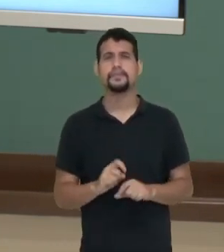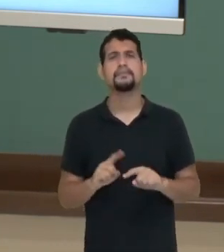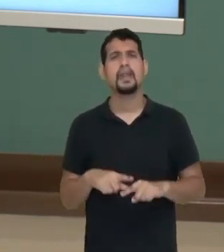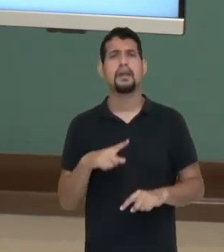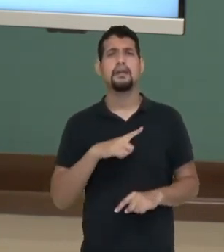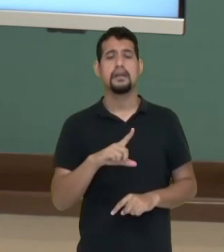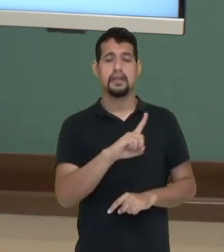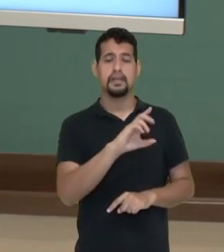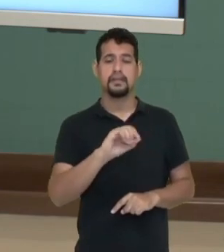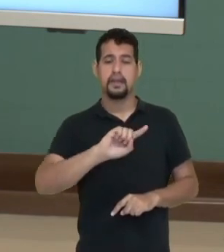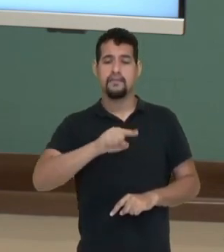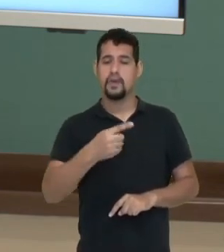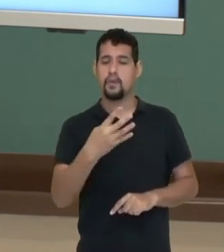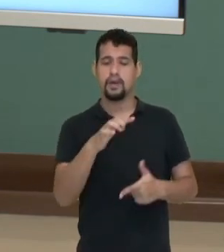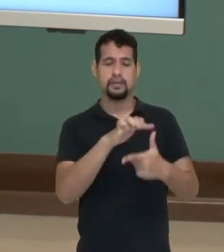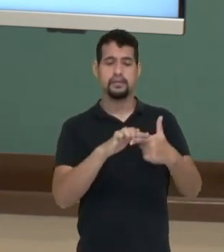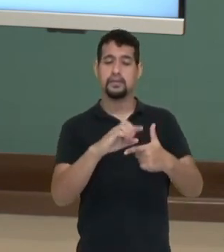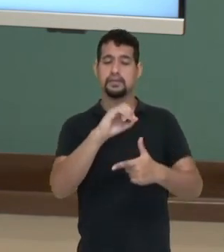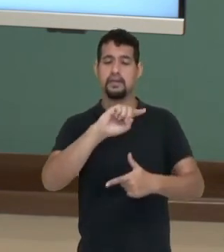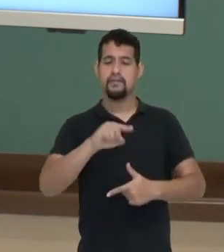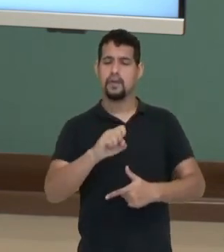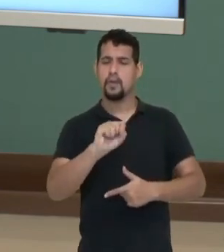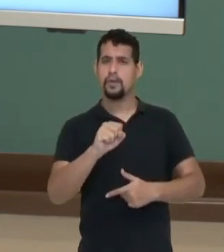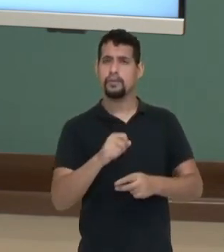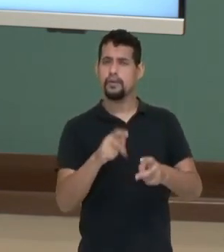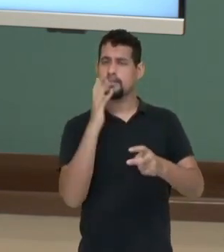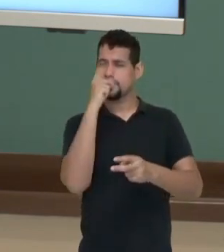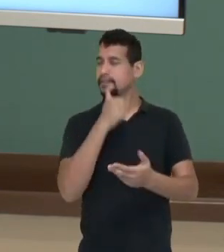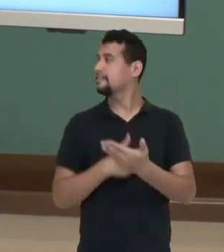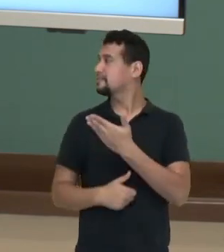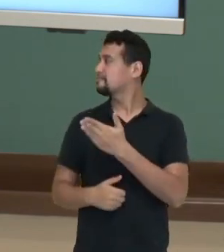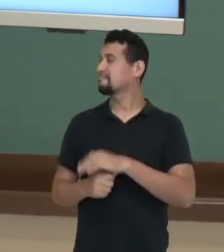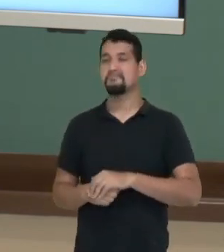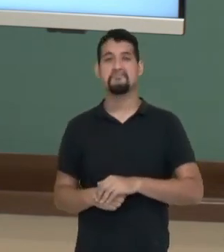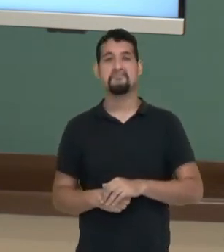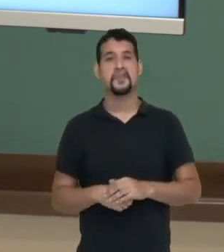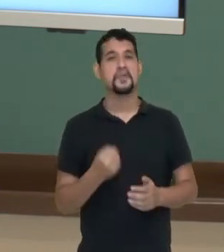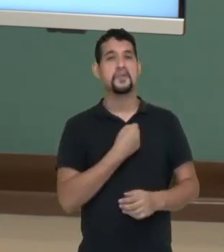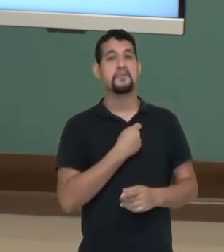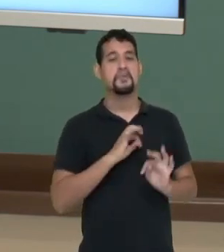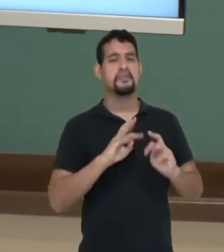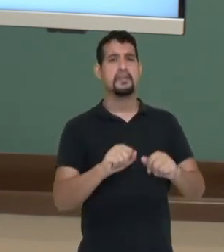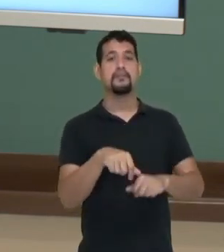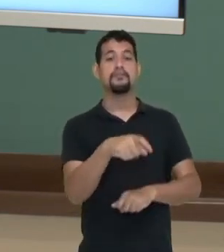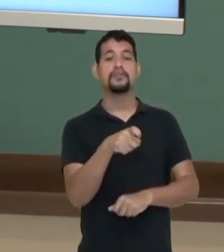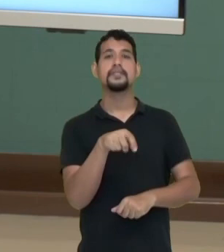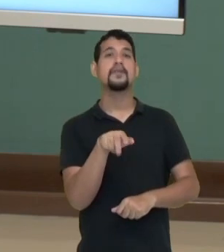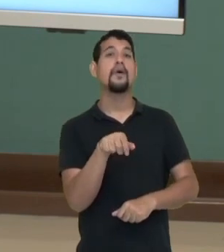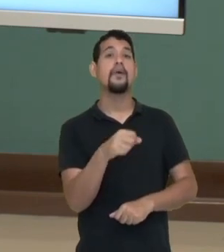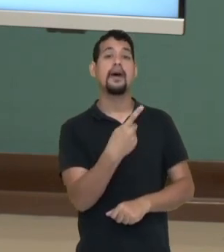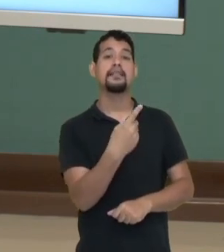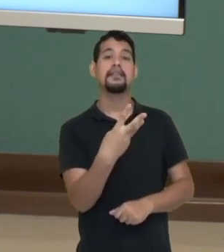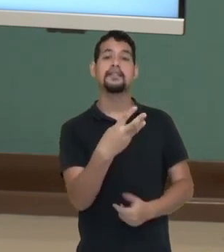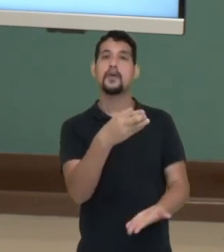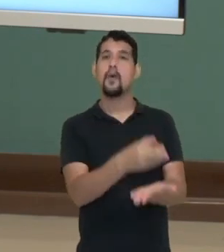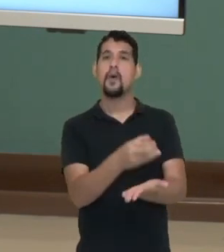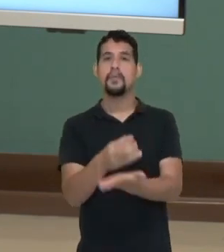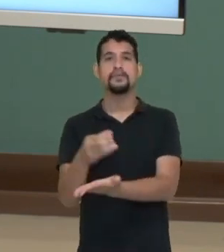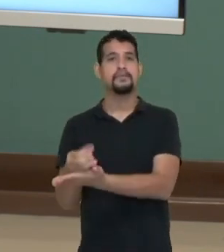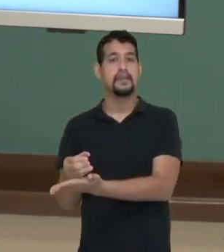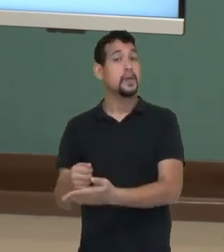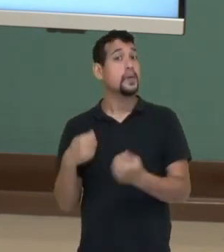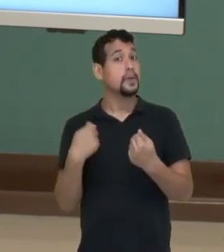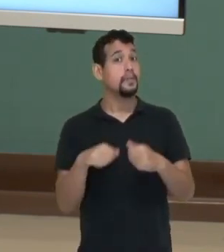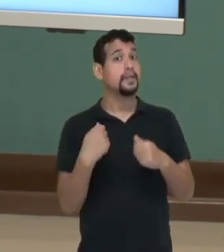tenho 10,4 dividido por 0,8, olha que lindo, dá um número inteiro, x igual a 13 copos. Então, eu preciso